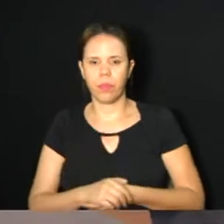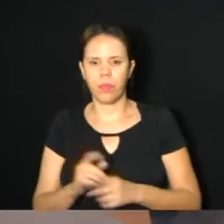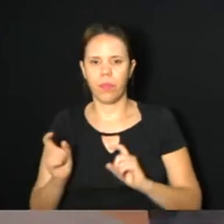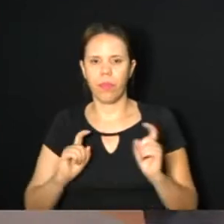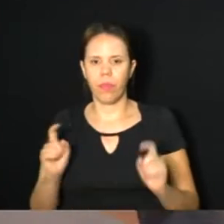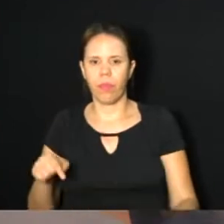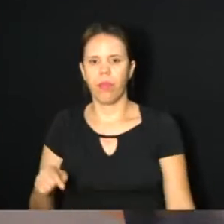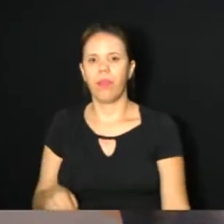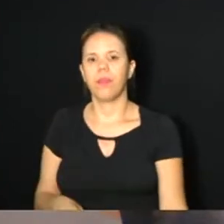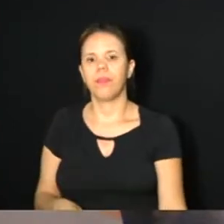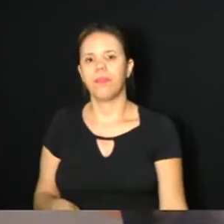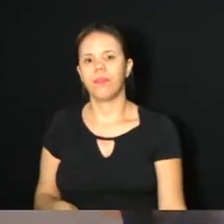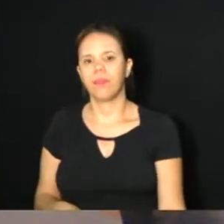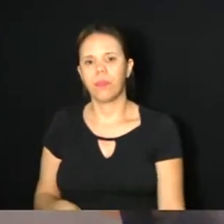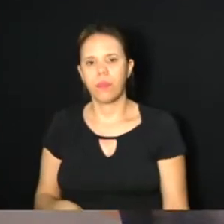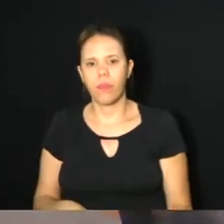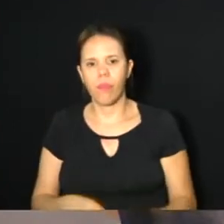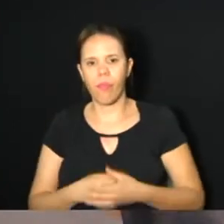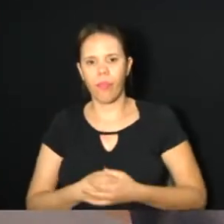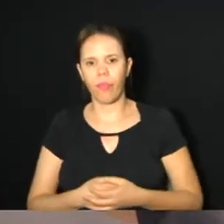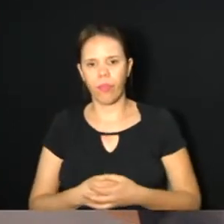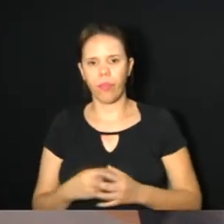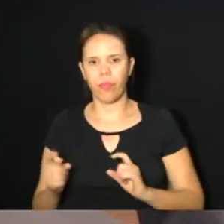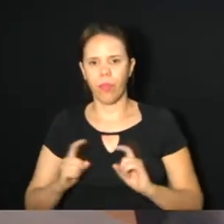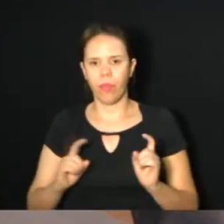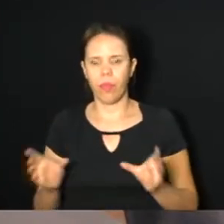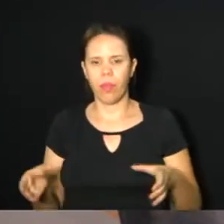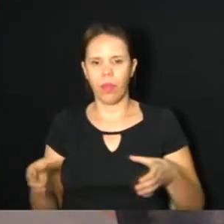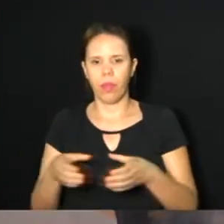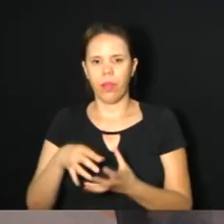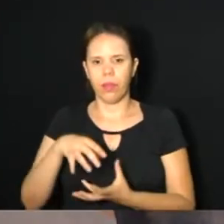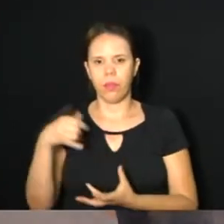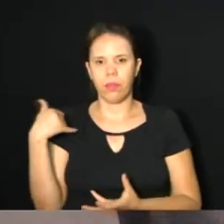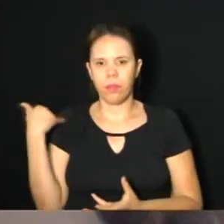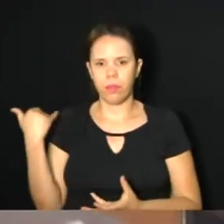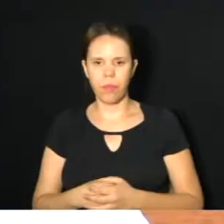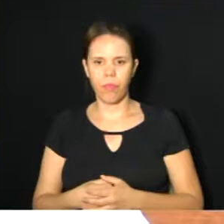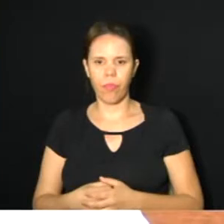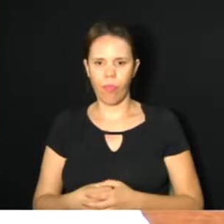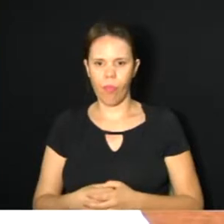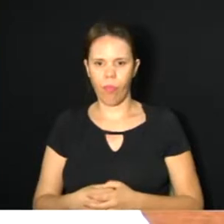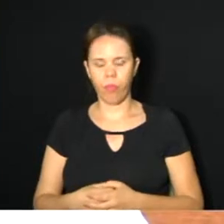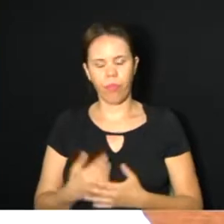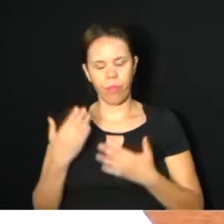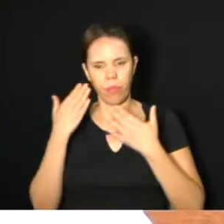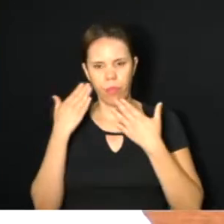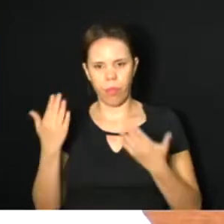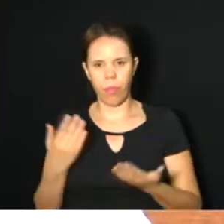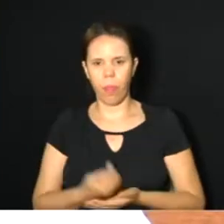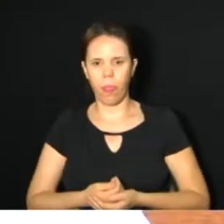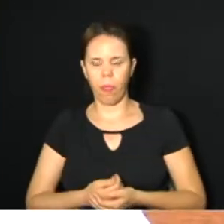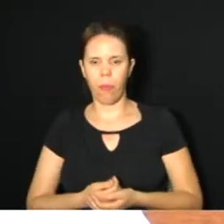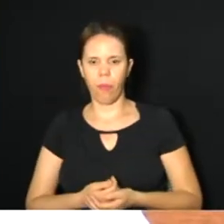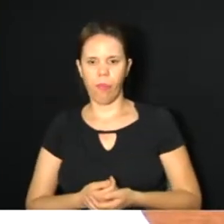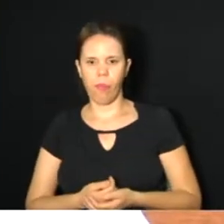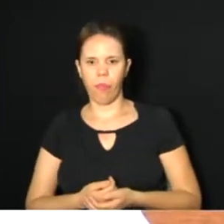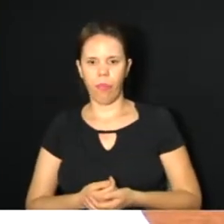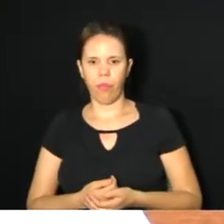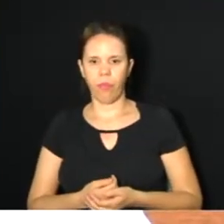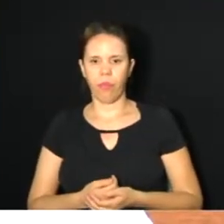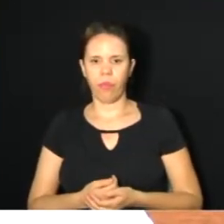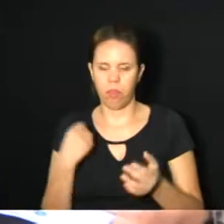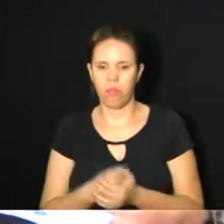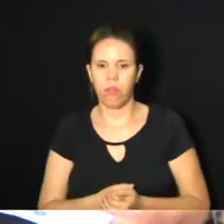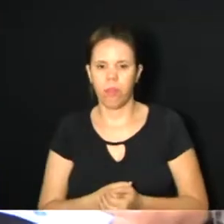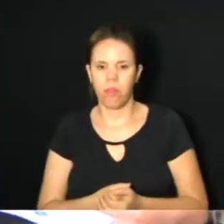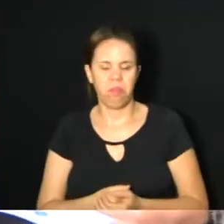a última reunião da comissão de idosos aposentados e pensionistas foi presidida pelo vereador ailton da farmácia durante quase